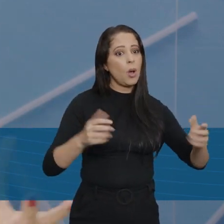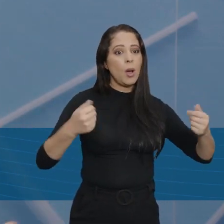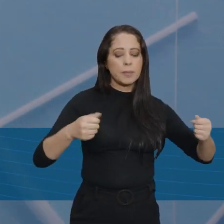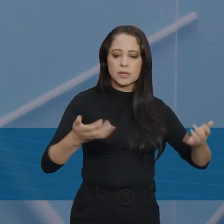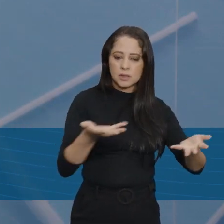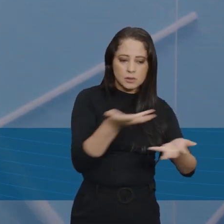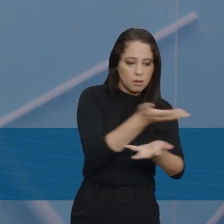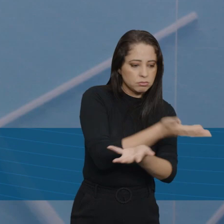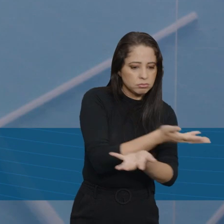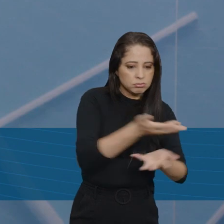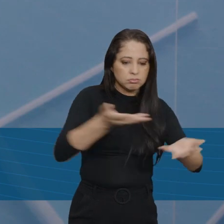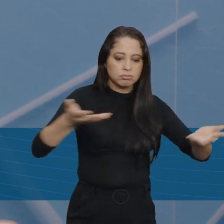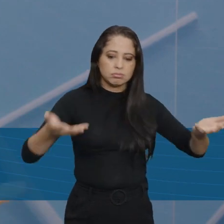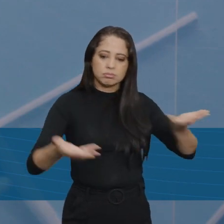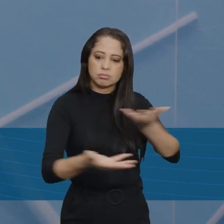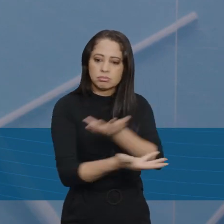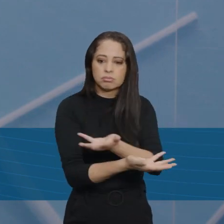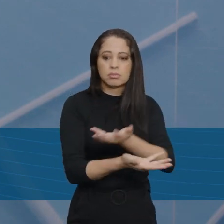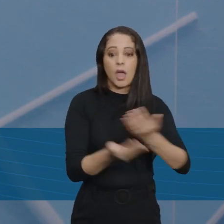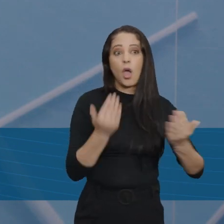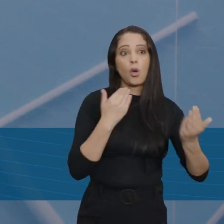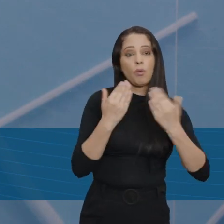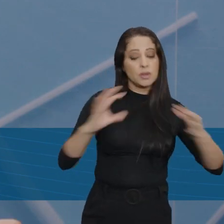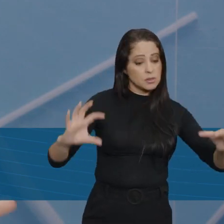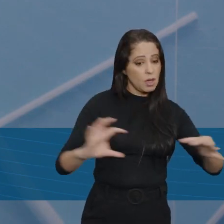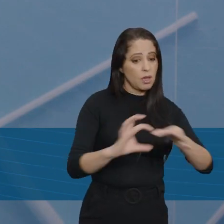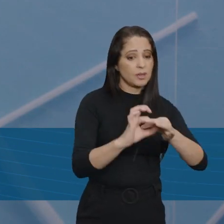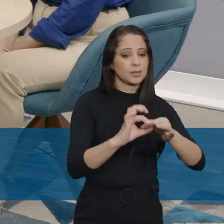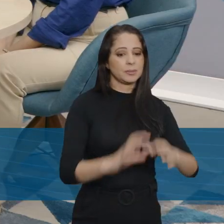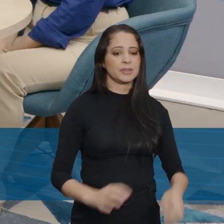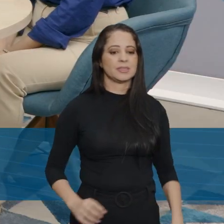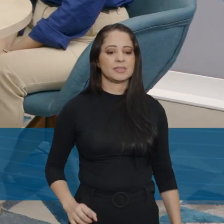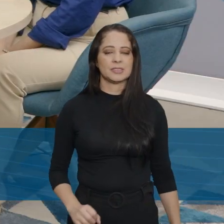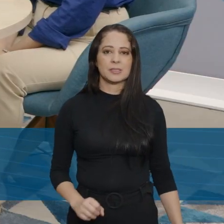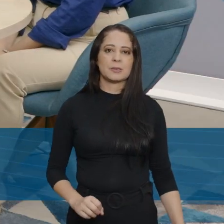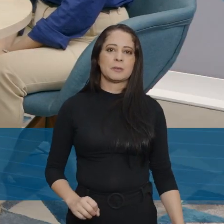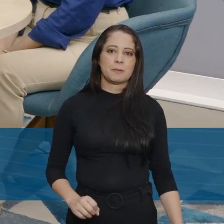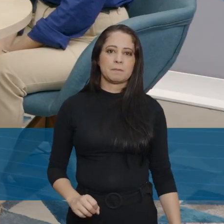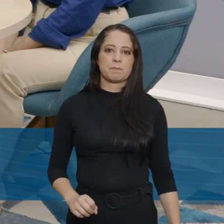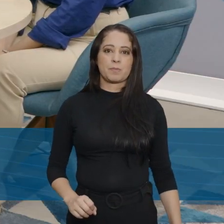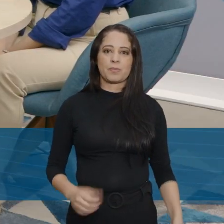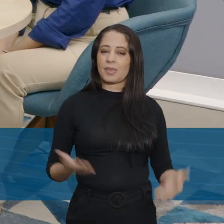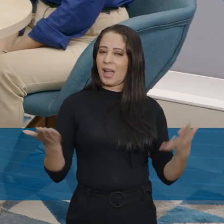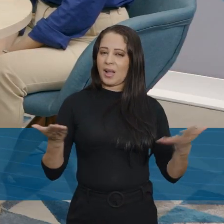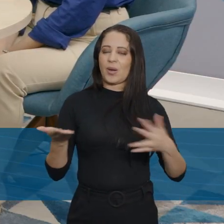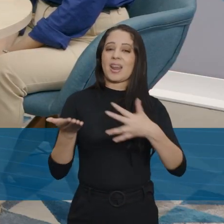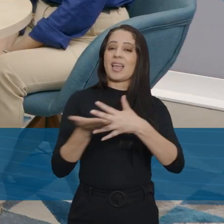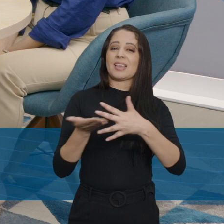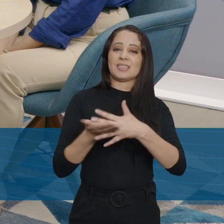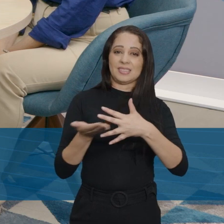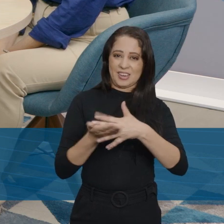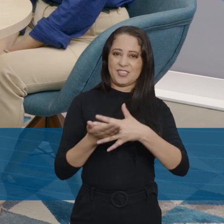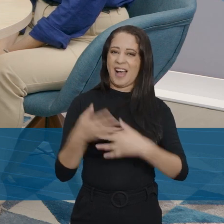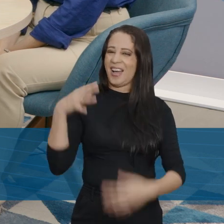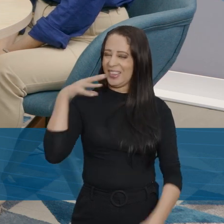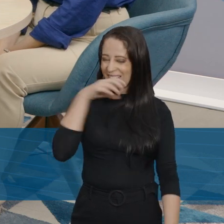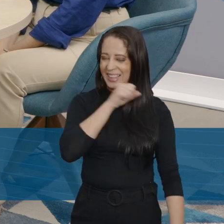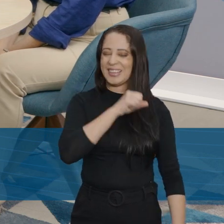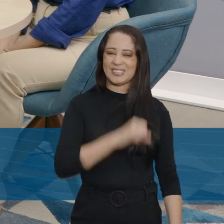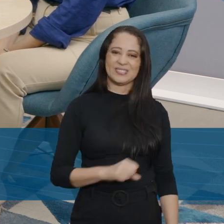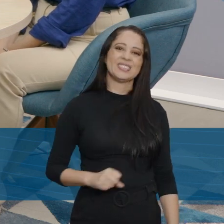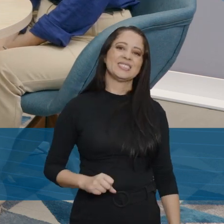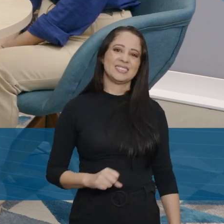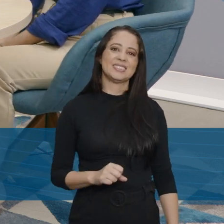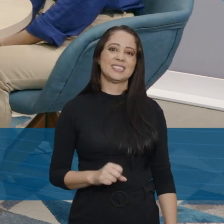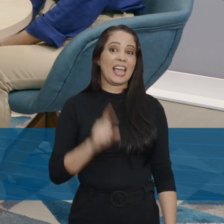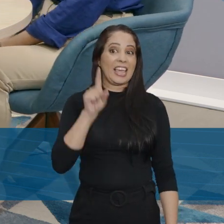mais complexo do que isso. A gente precisa ouvir, né? Sem dúvida. Bom, já vou fazer a primeira pausa de hoje, passa